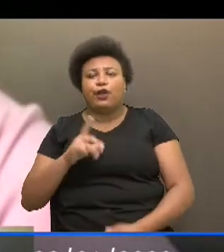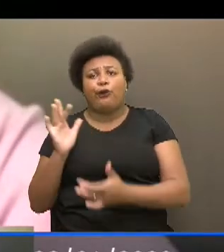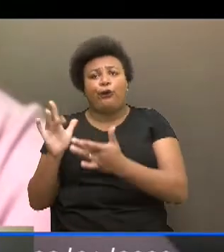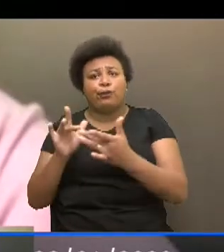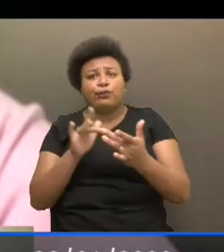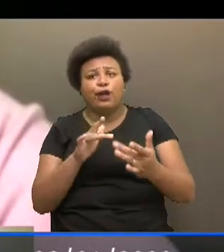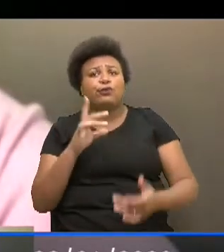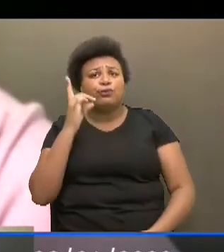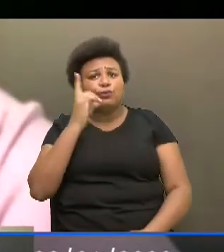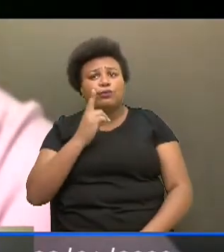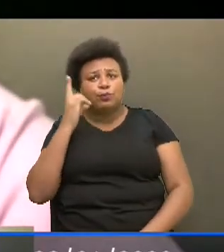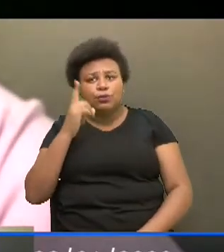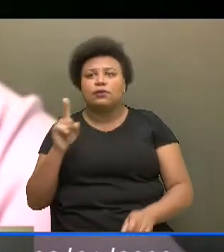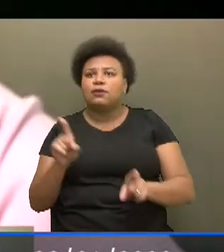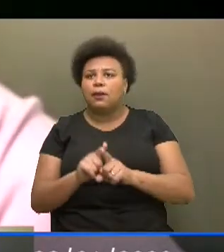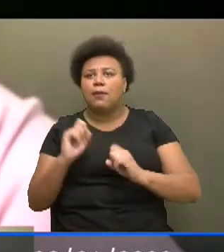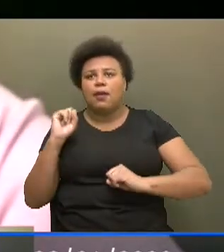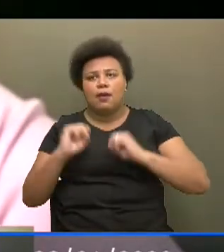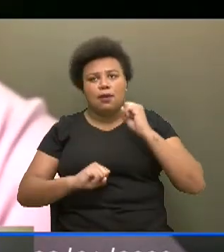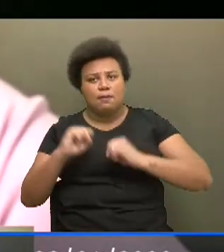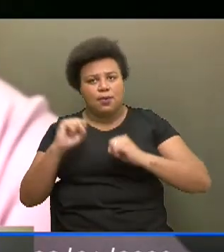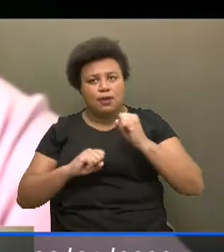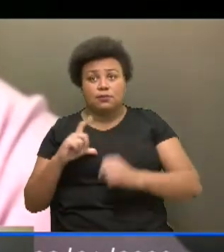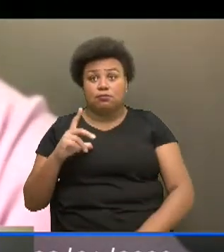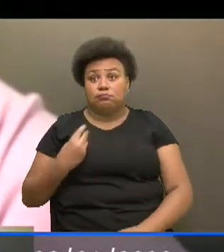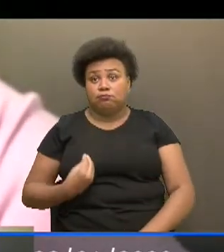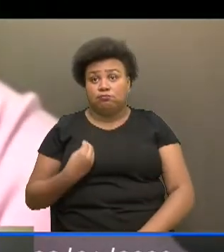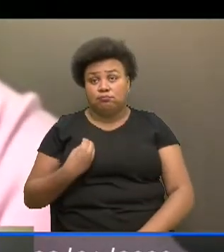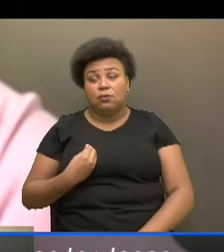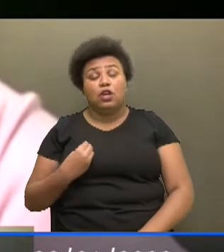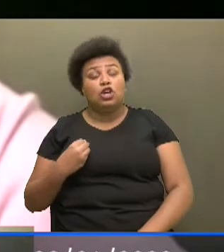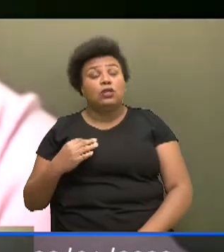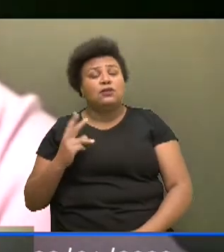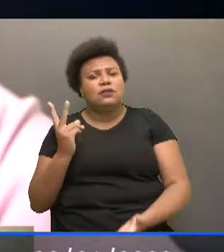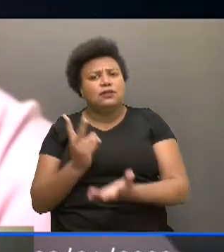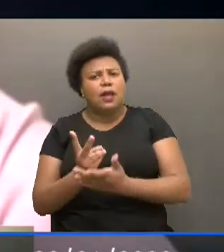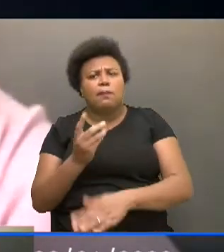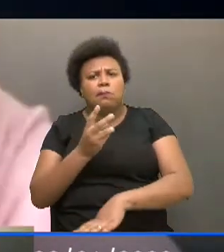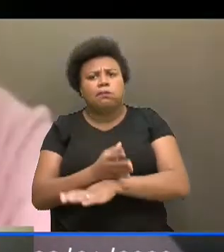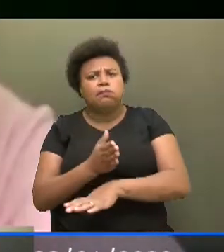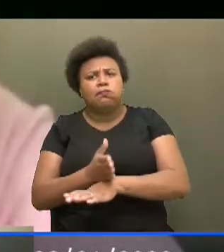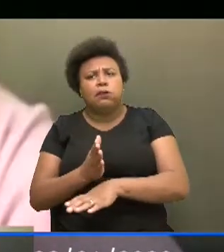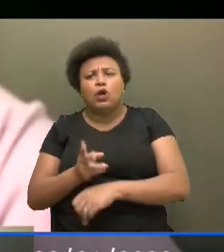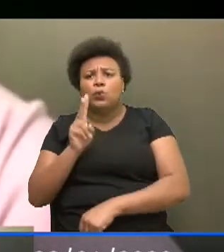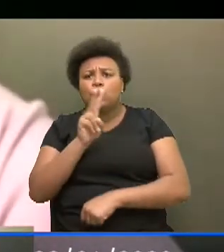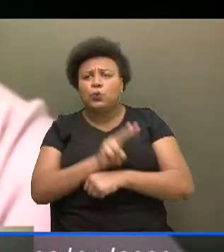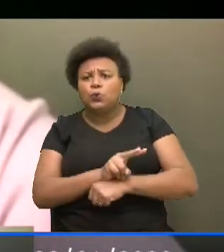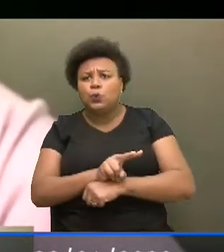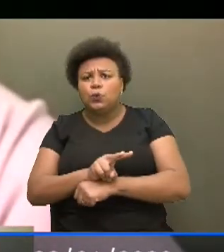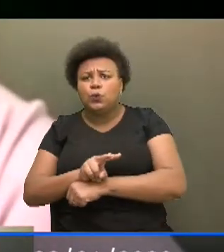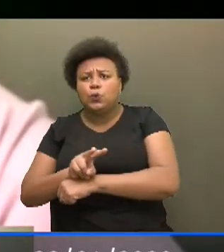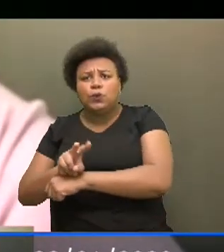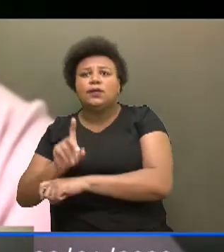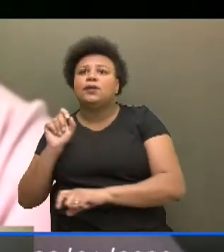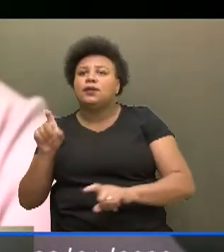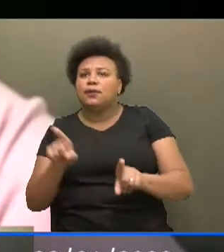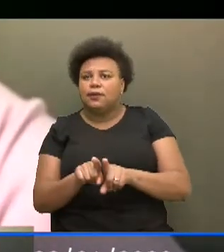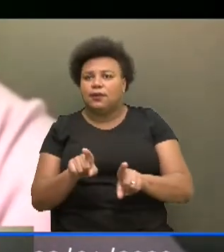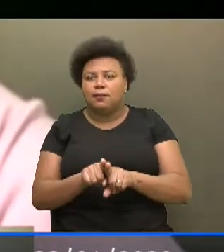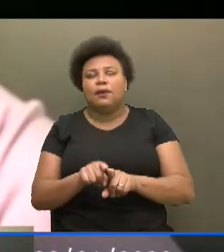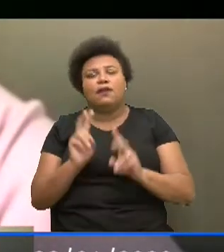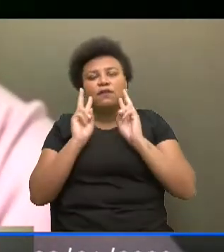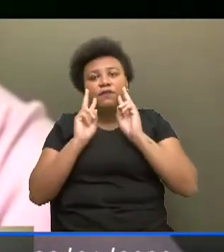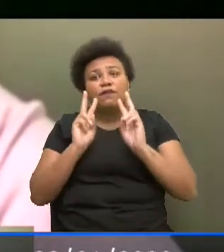os deputados e também com as empresas aqui, a todo momento monitorando, a todo momento vendo, e também a gente